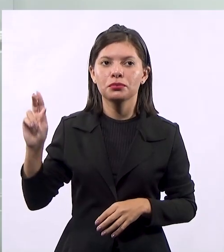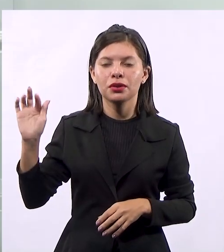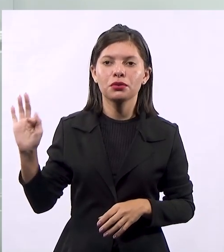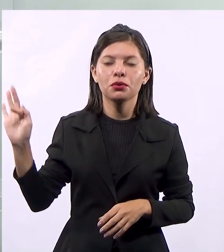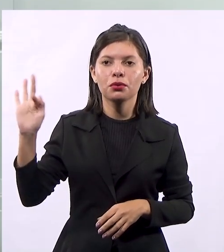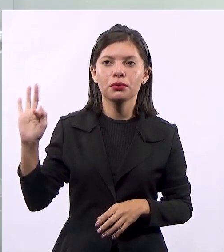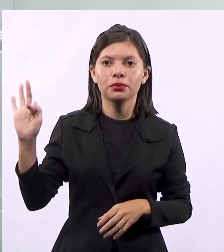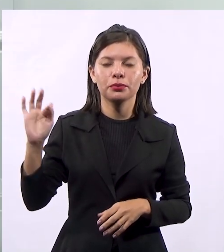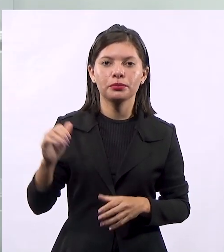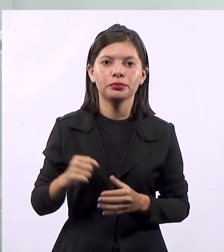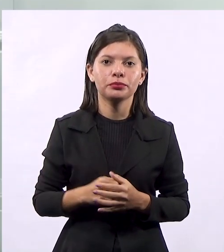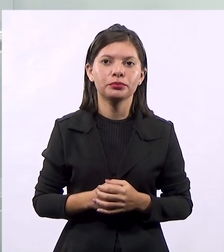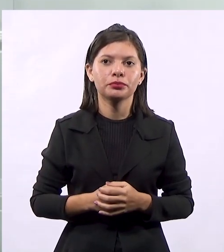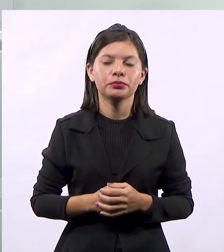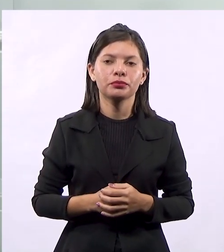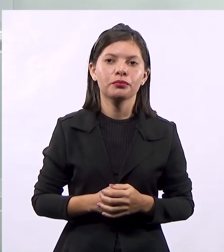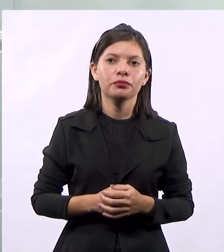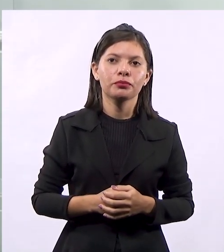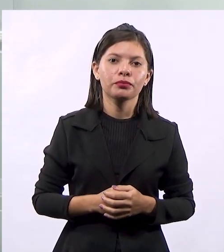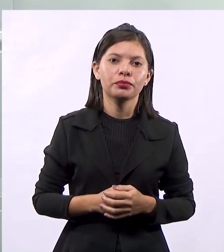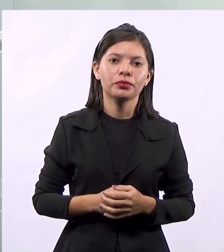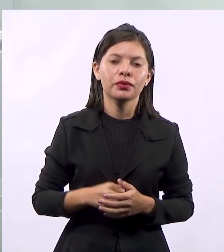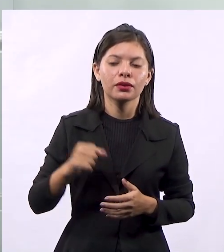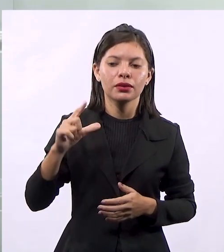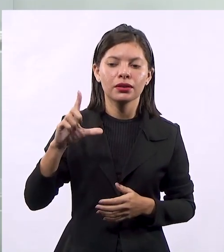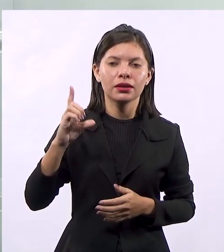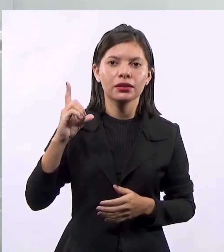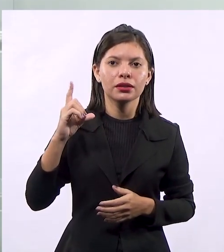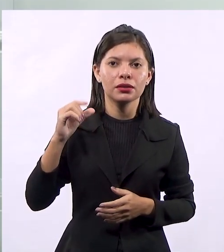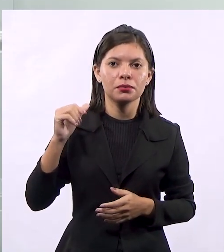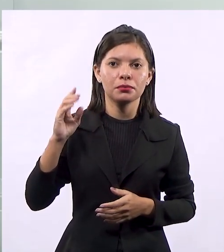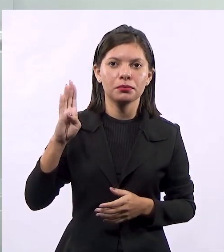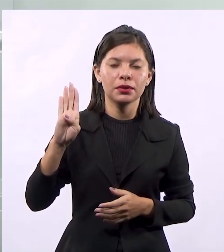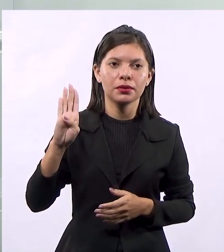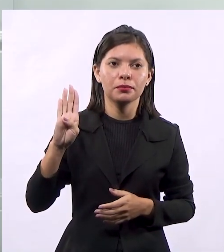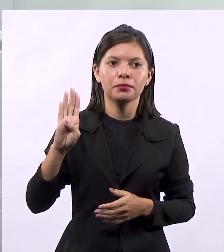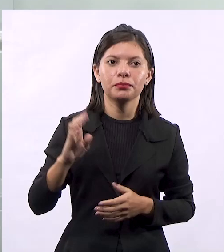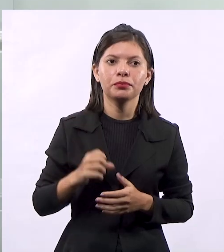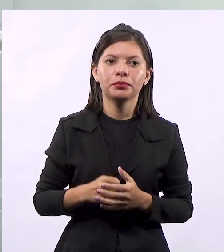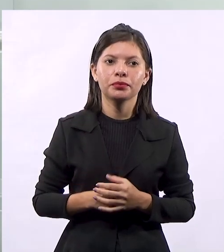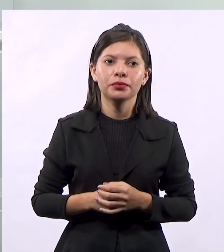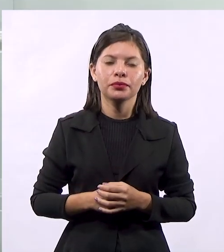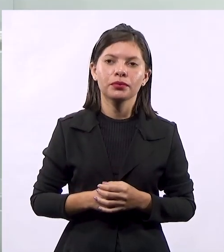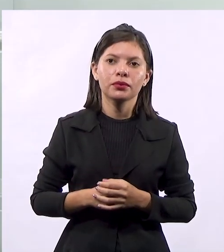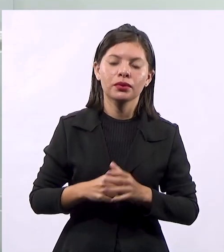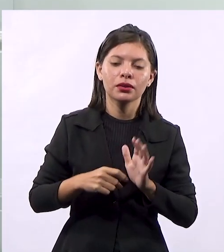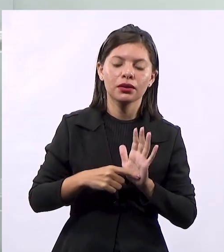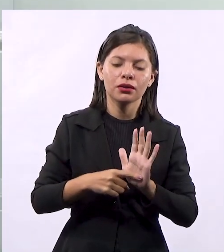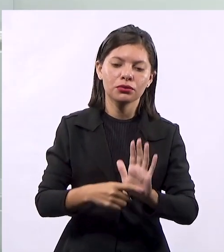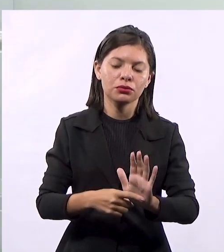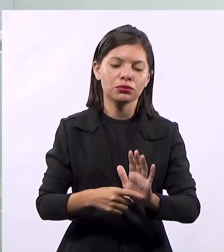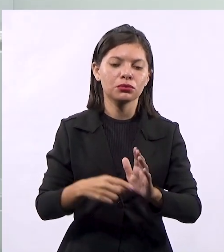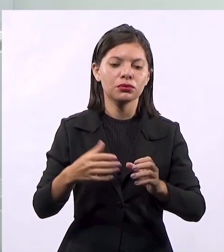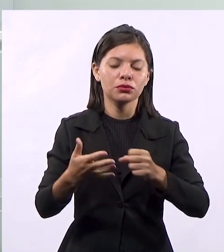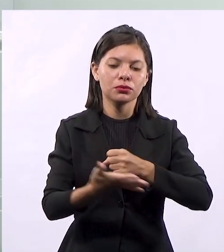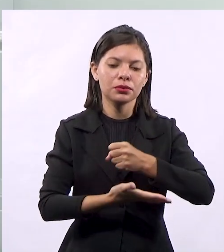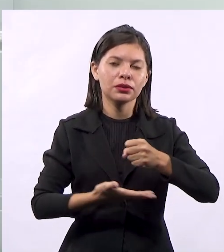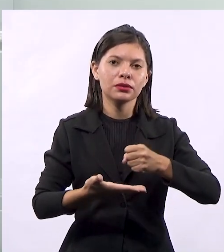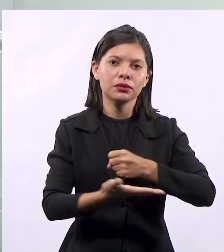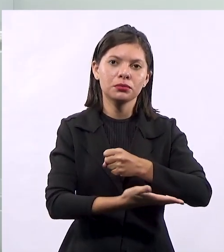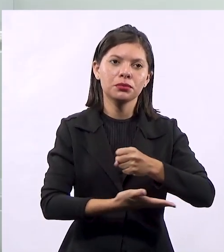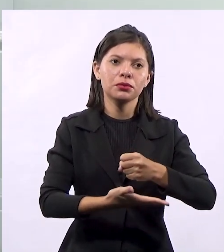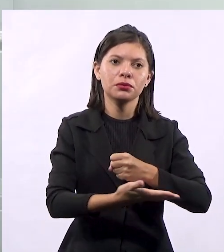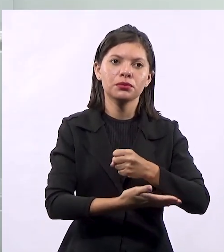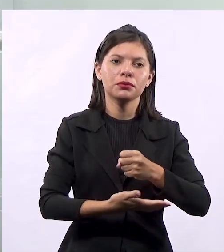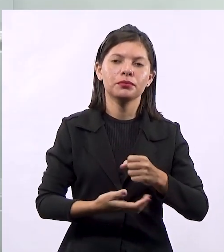vai ver a sua estrutura dentro da LDB. A LDB, que é a legislação que regula os princípios e as garantias